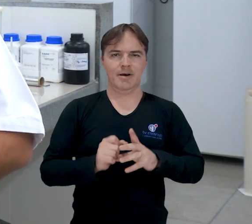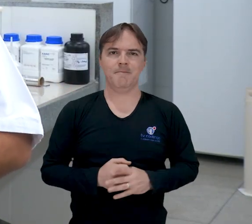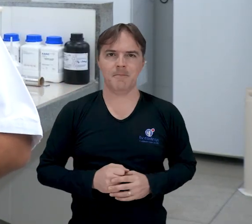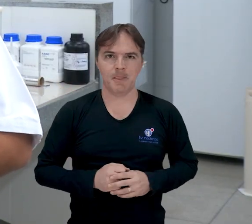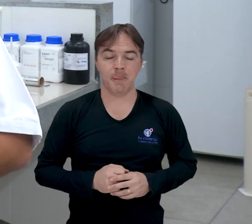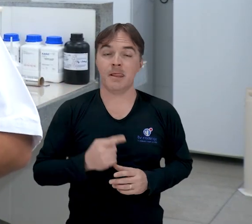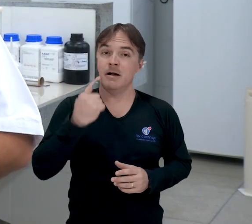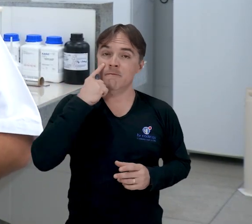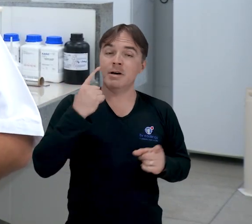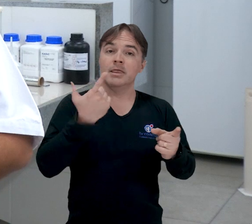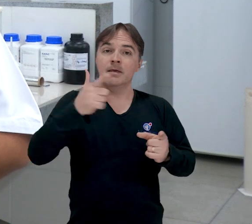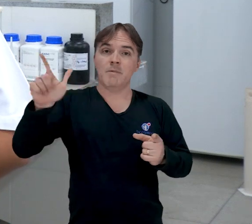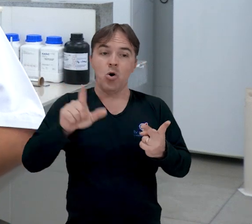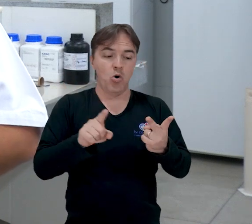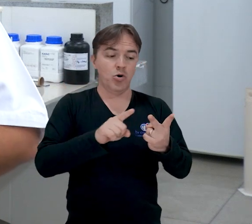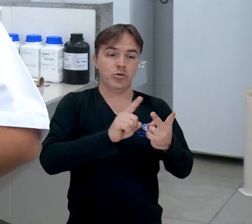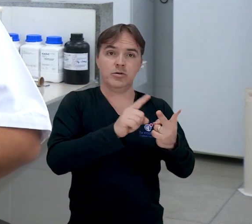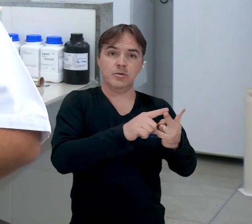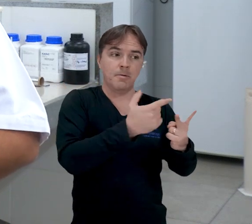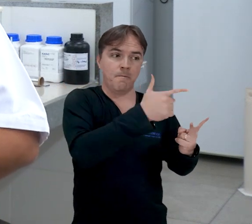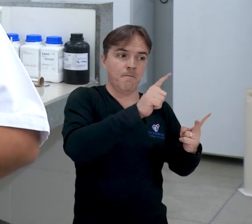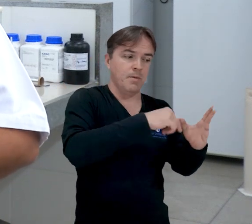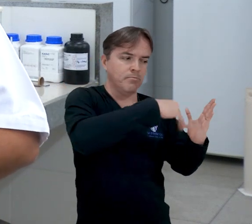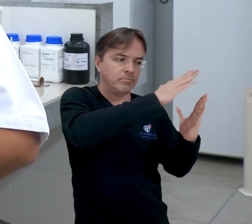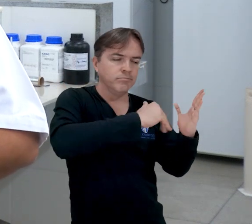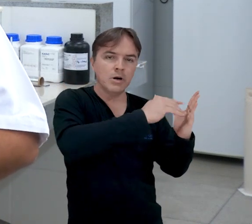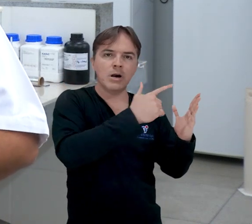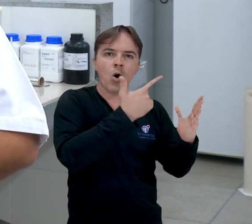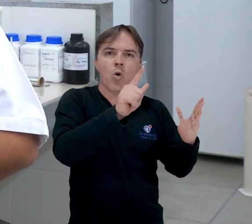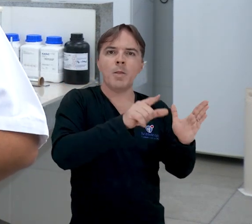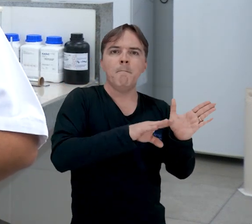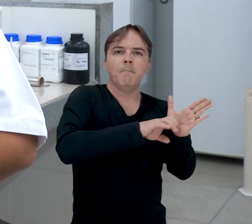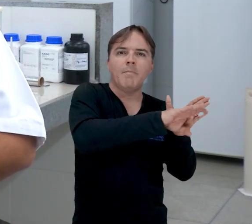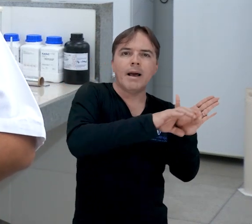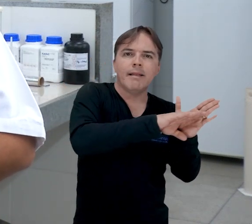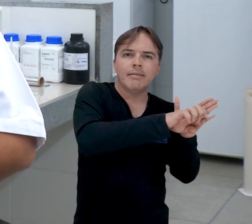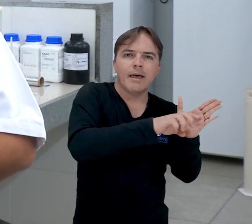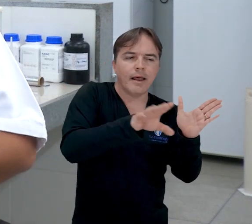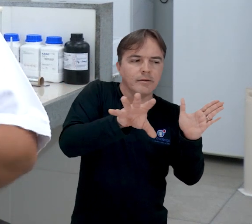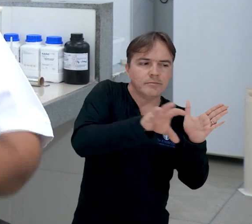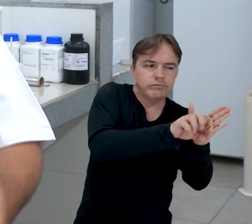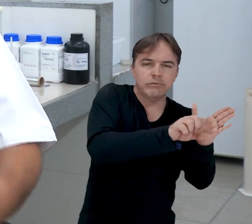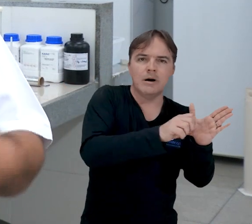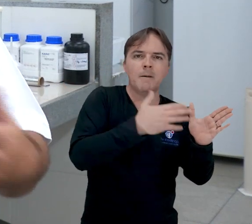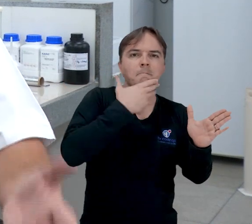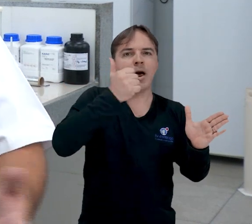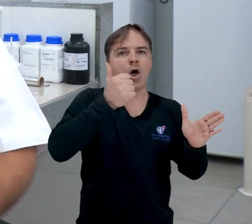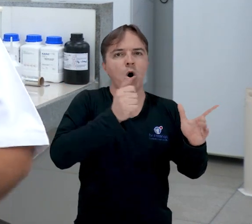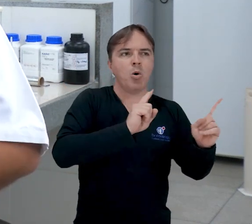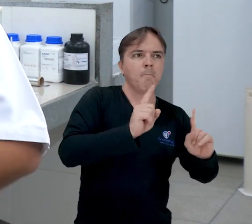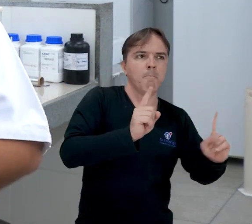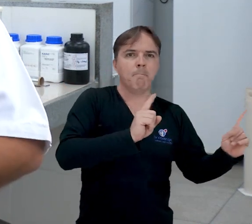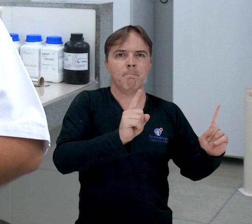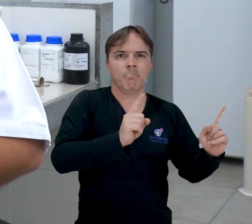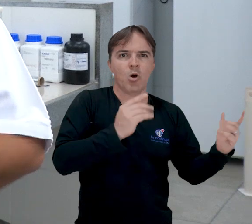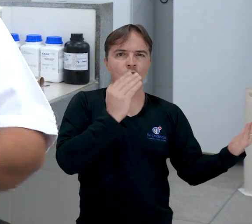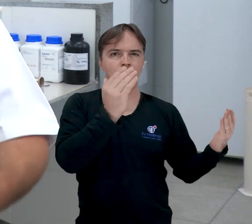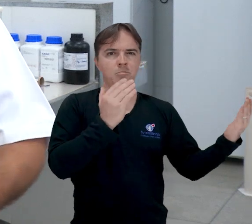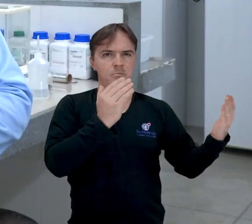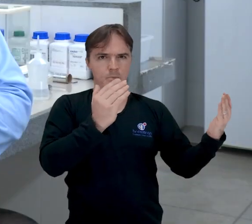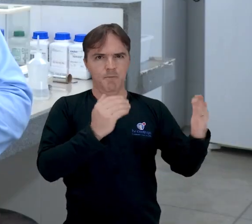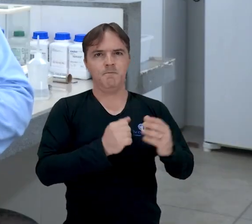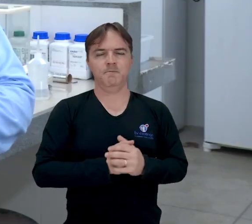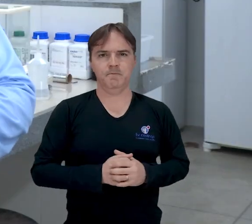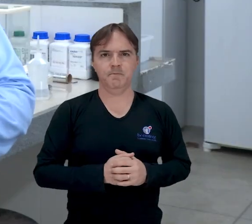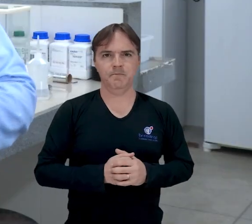bactérias, não só Staphylococcus aureus, e também aplicar para avaliação de efeito de corrosividade no